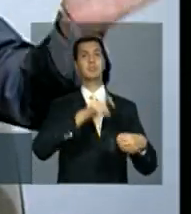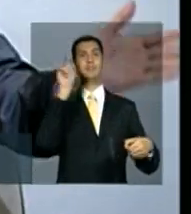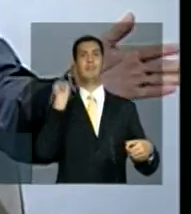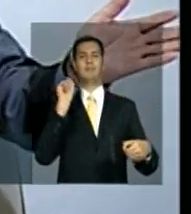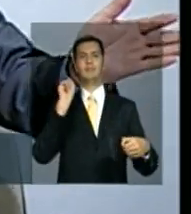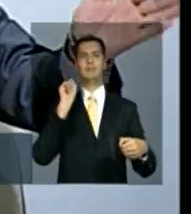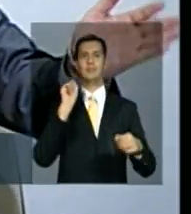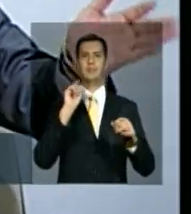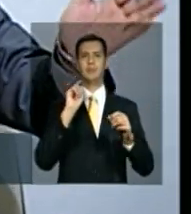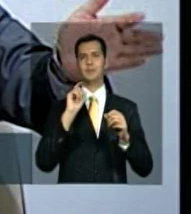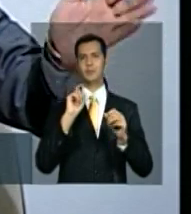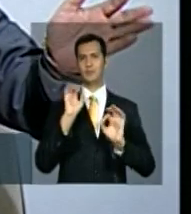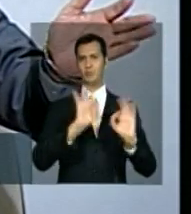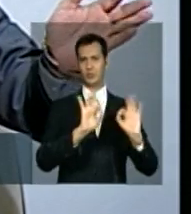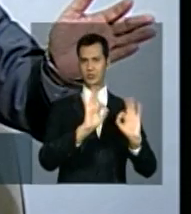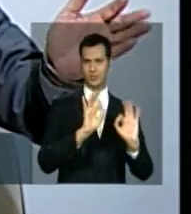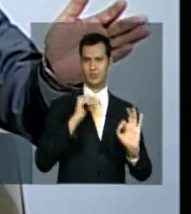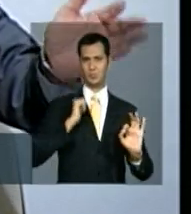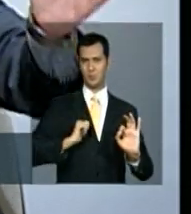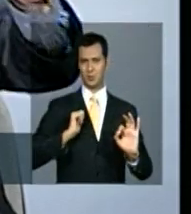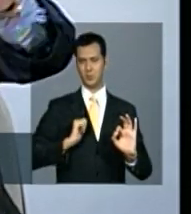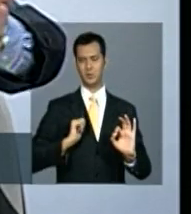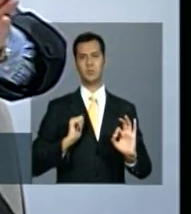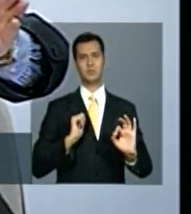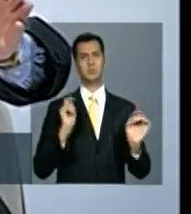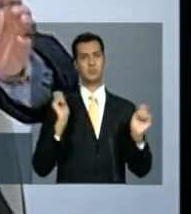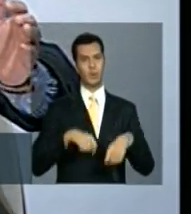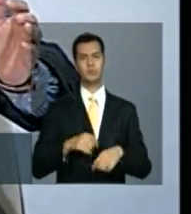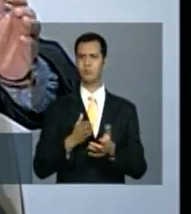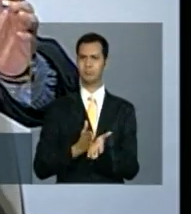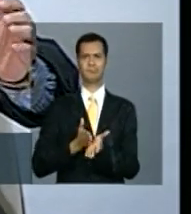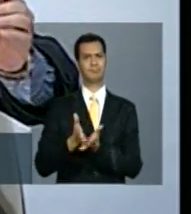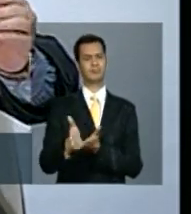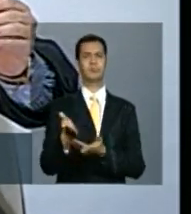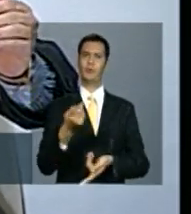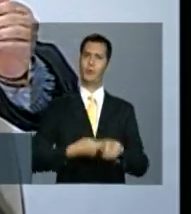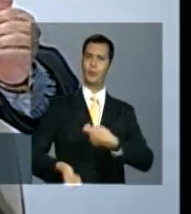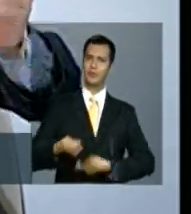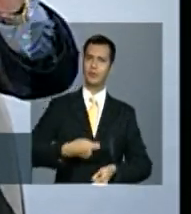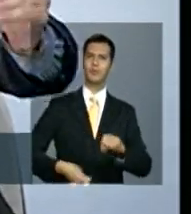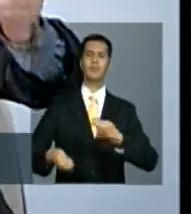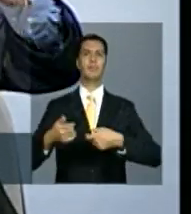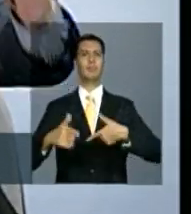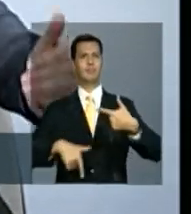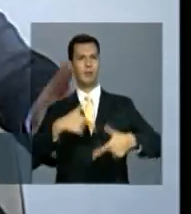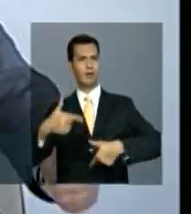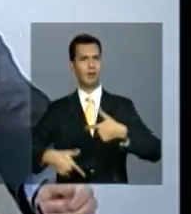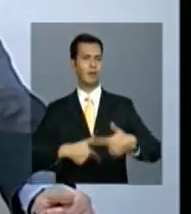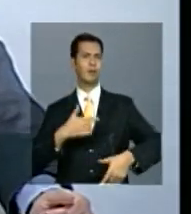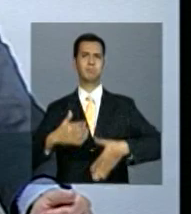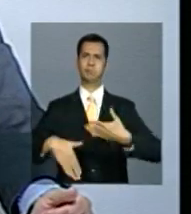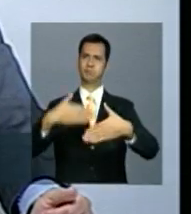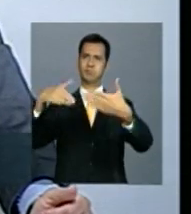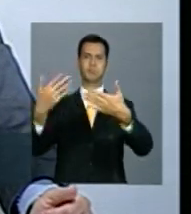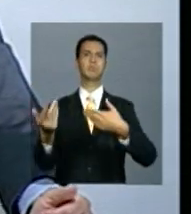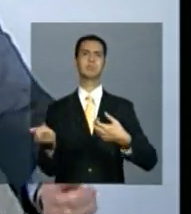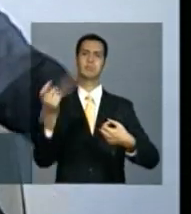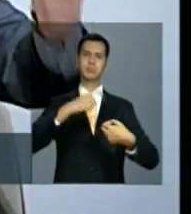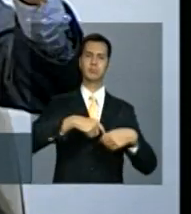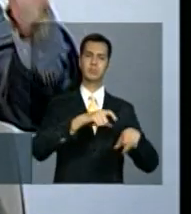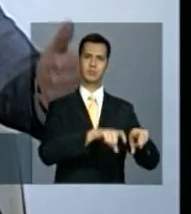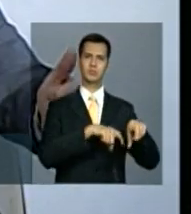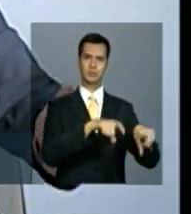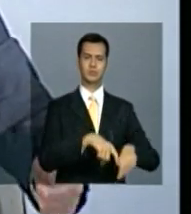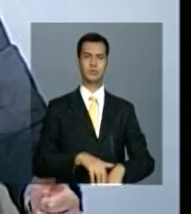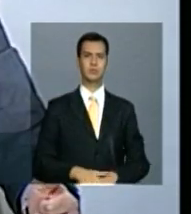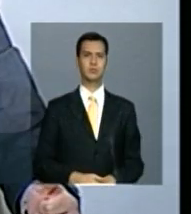entrar vamos dizer assim no nosso no nosso circuito eh de de de instrumentos de apoio à Agricultura Familiar né